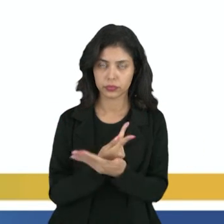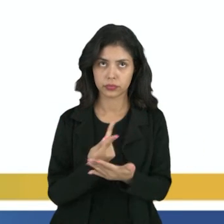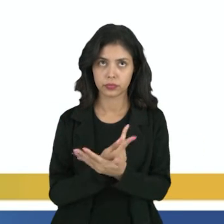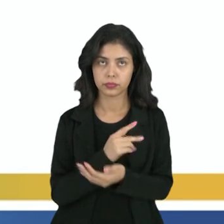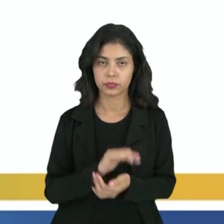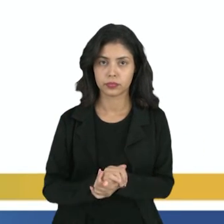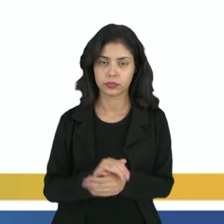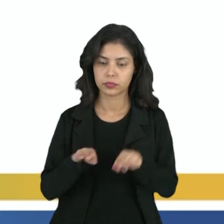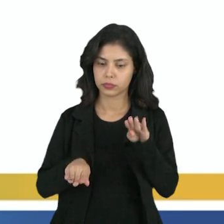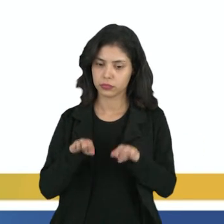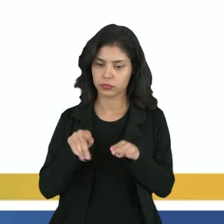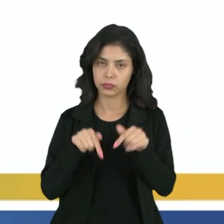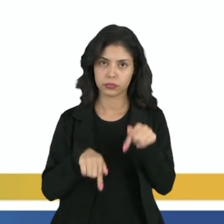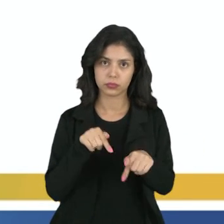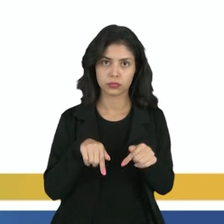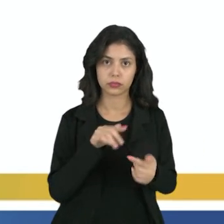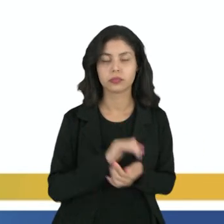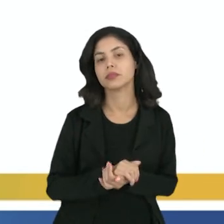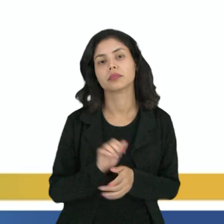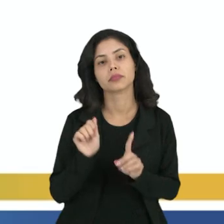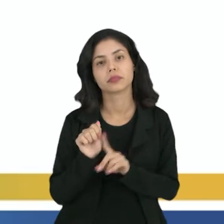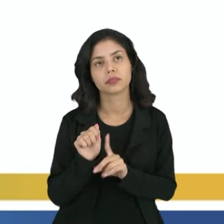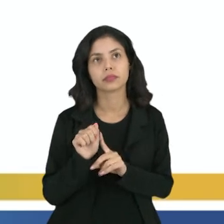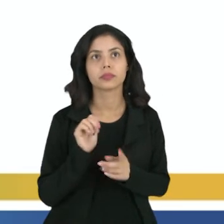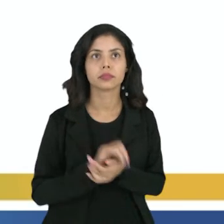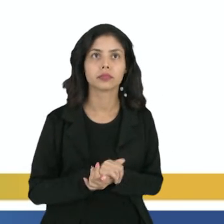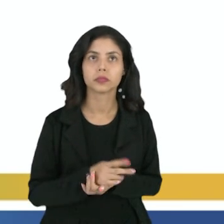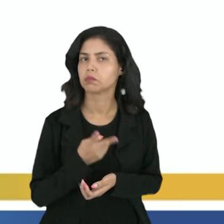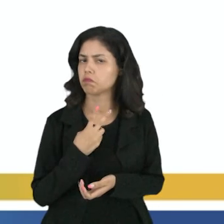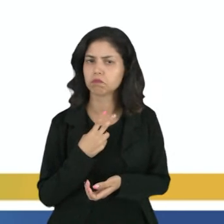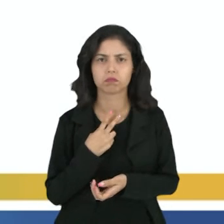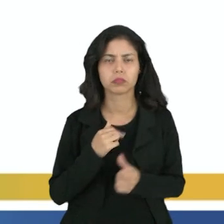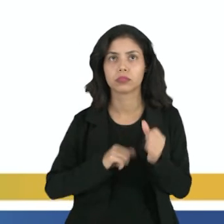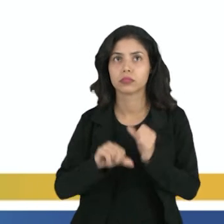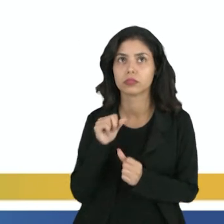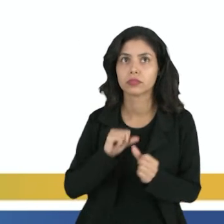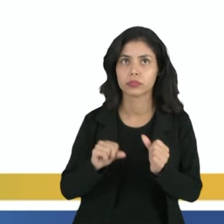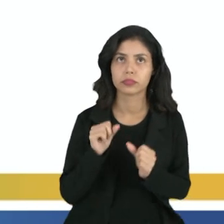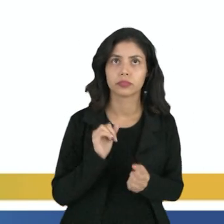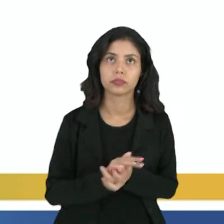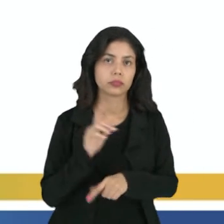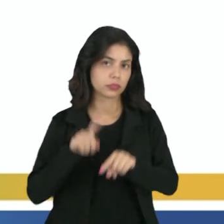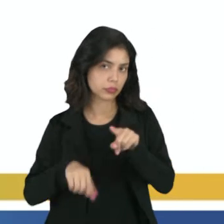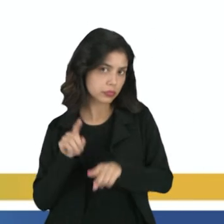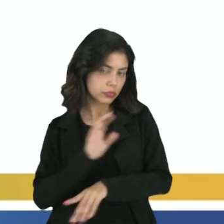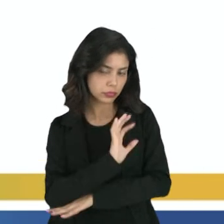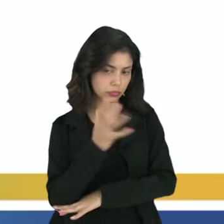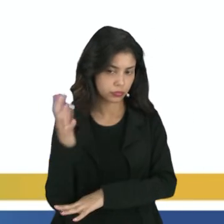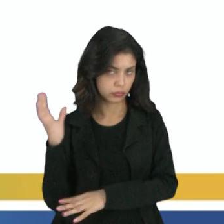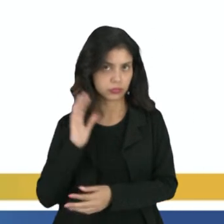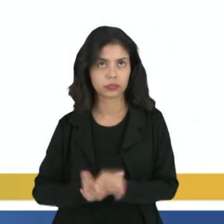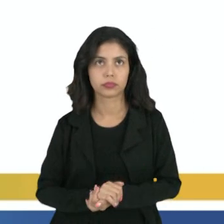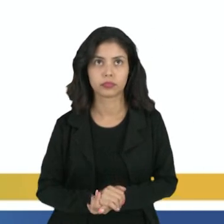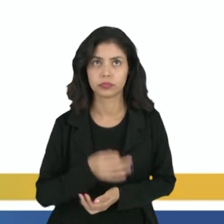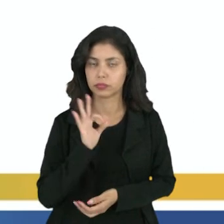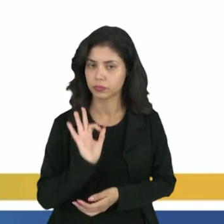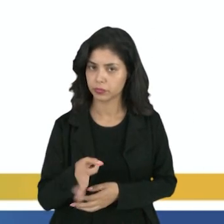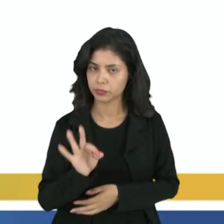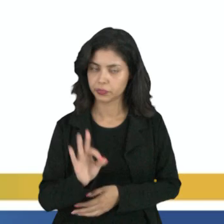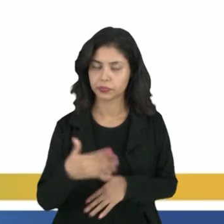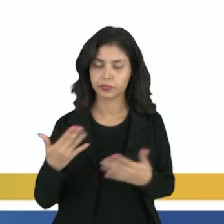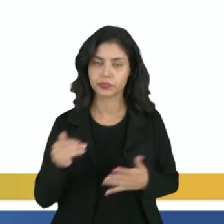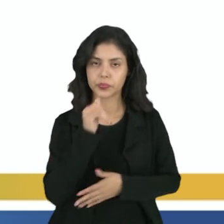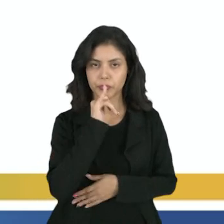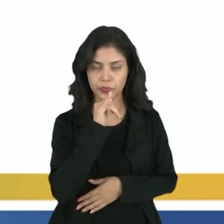em relação ao equilíbrio químico. Letra A. Não pode ocorrer troca de matéria com o ambiente. A gente viu